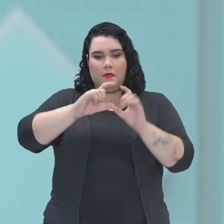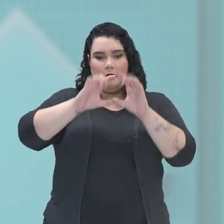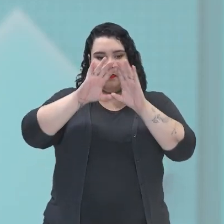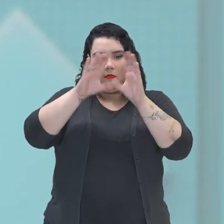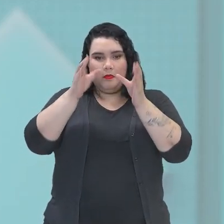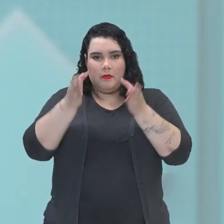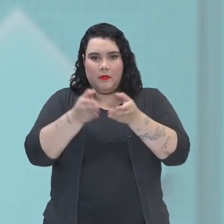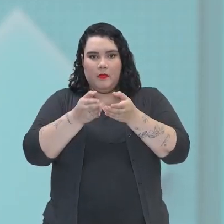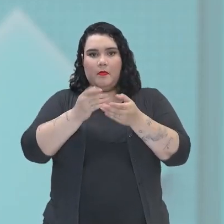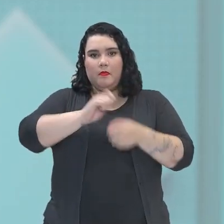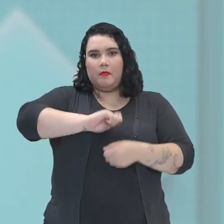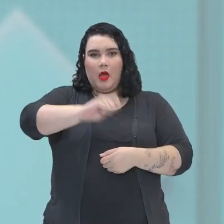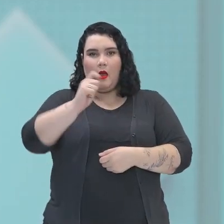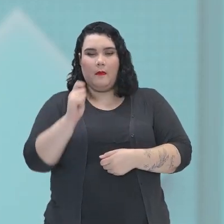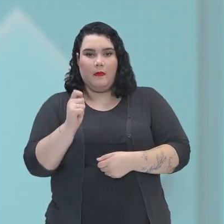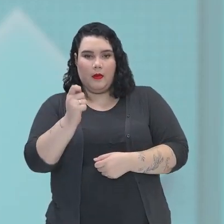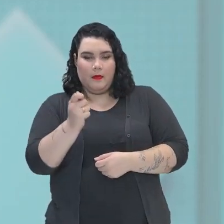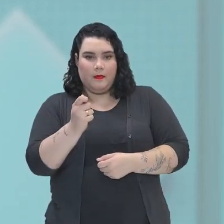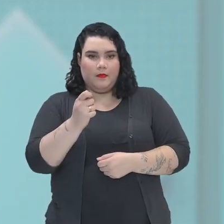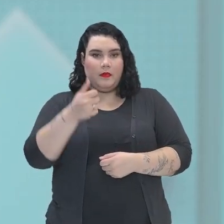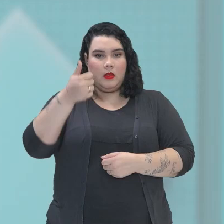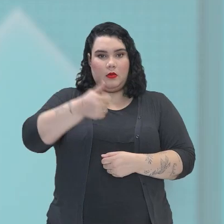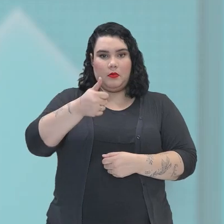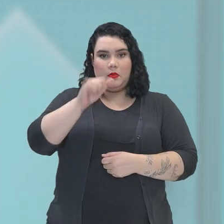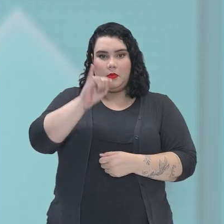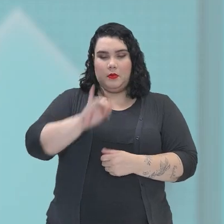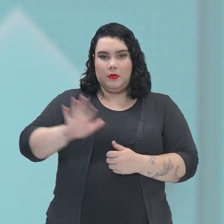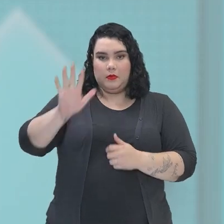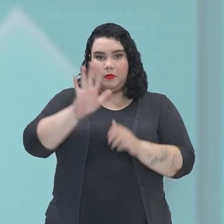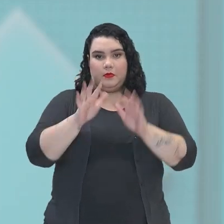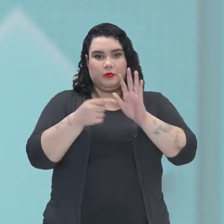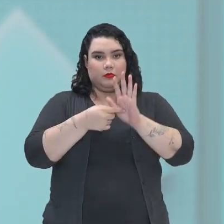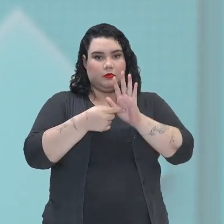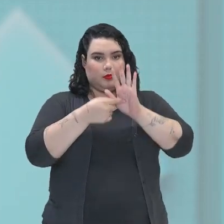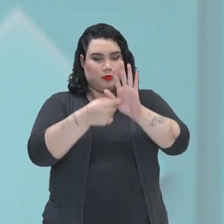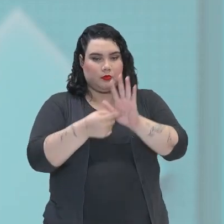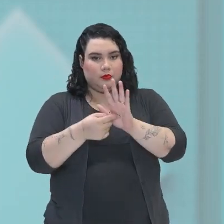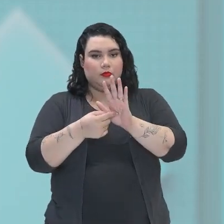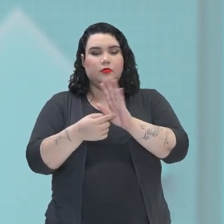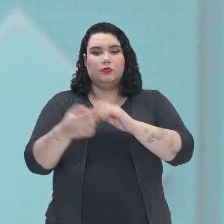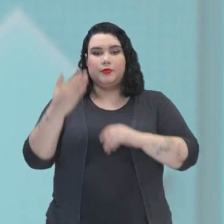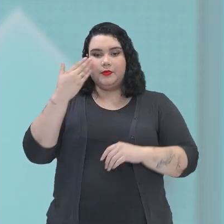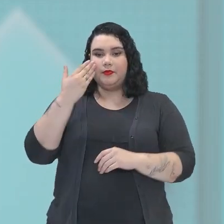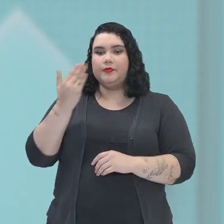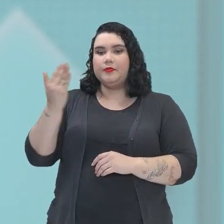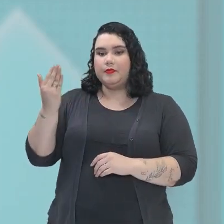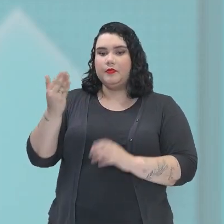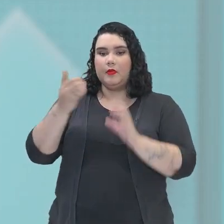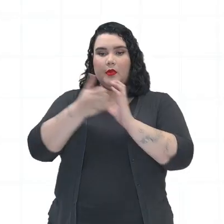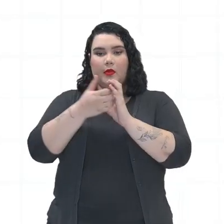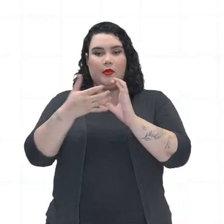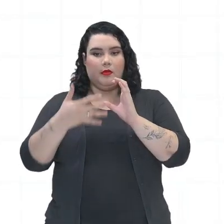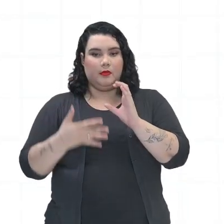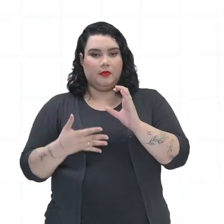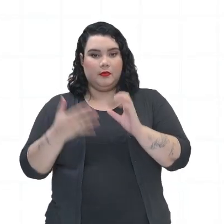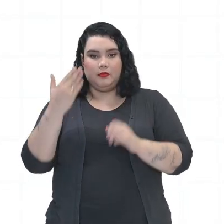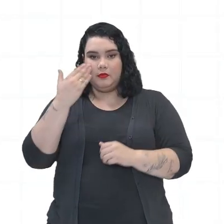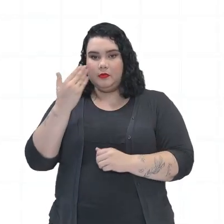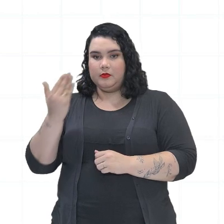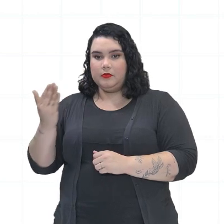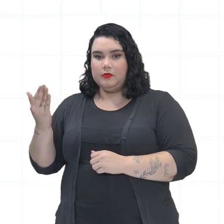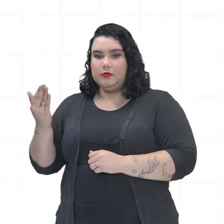pode voltar aqui naquela primeira imagem que eu mostrei para vocês, né? Observar melhor aqui as características. Olha só aqui,